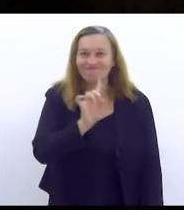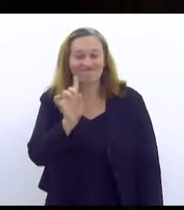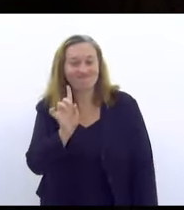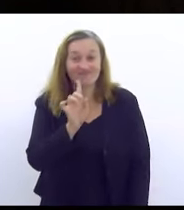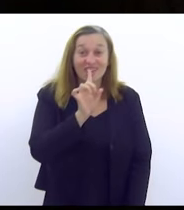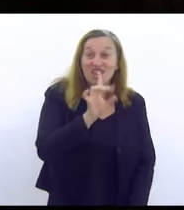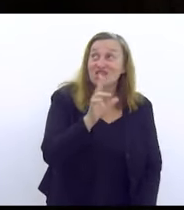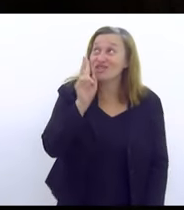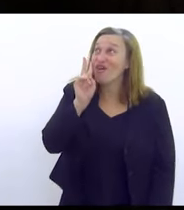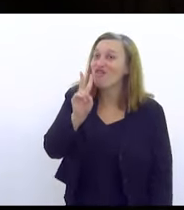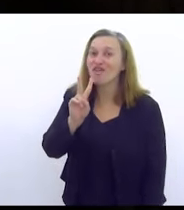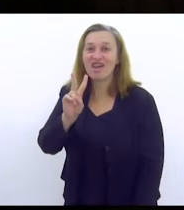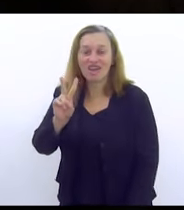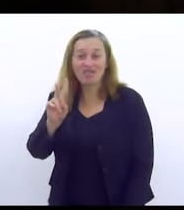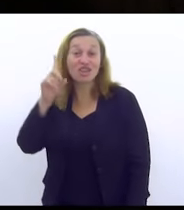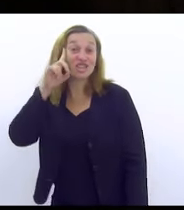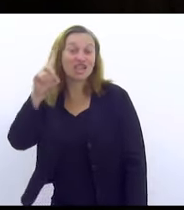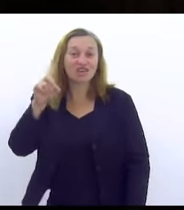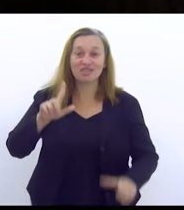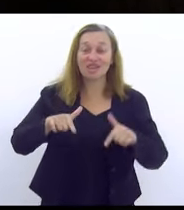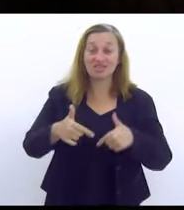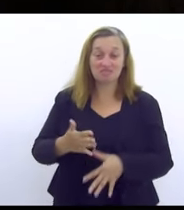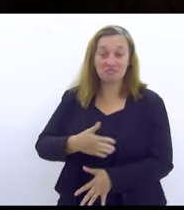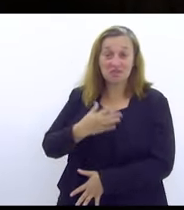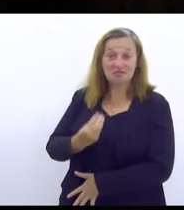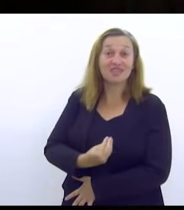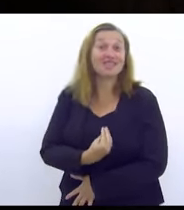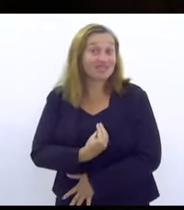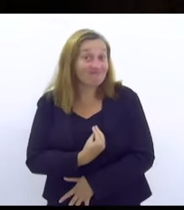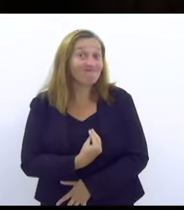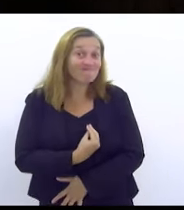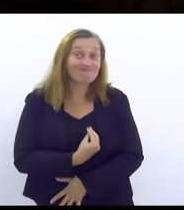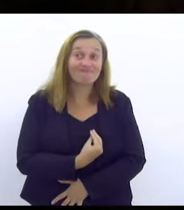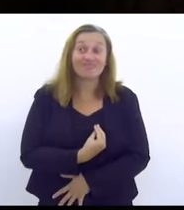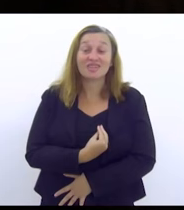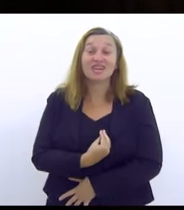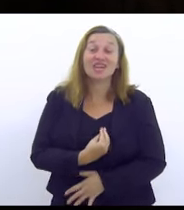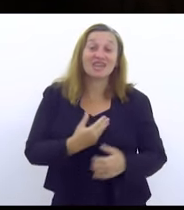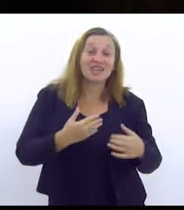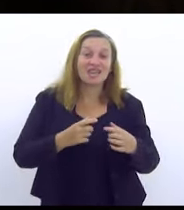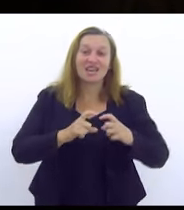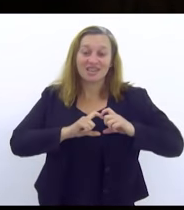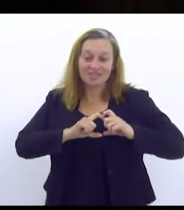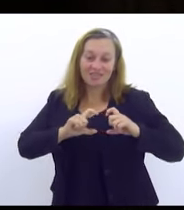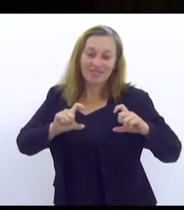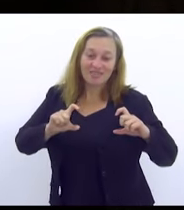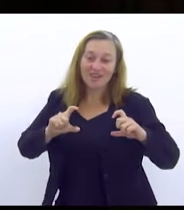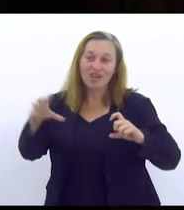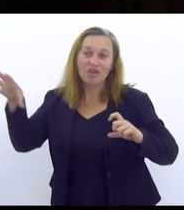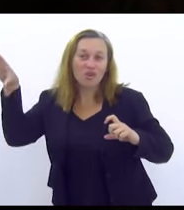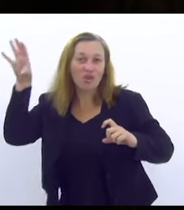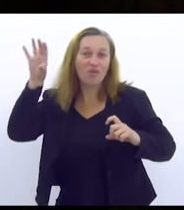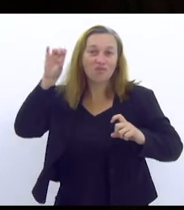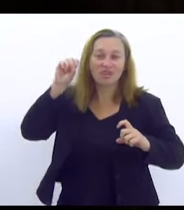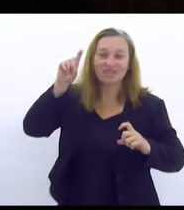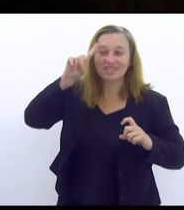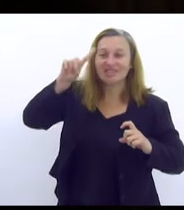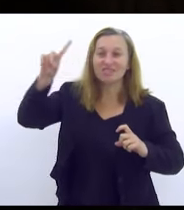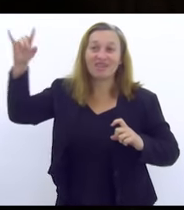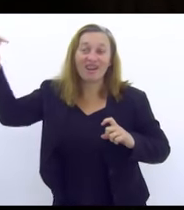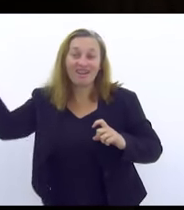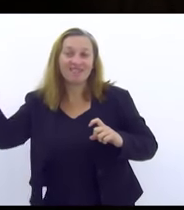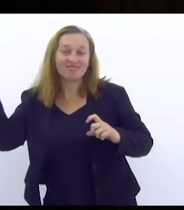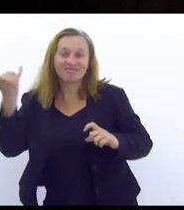só olhar o que Deus fez por nós, abrir o peito e ouvir a sua